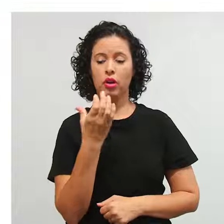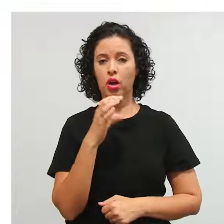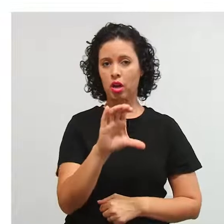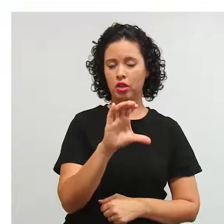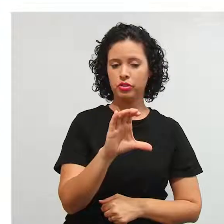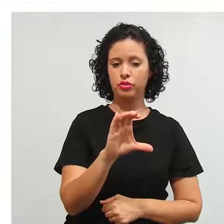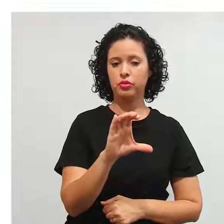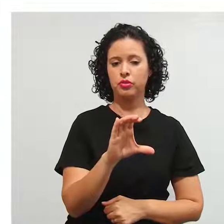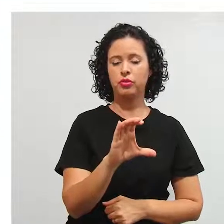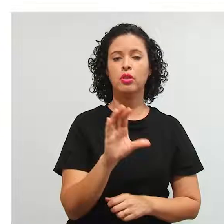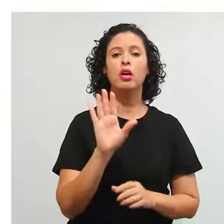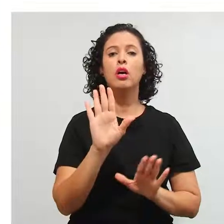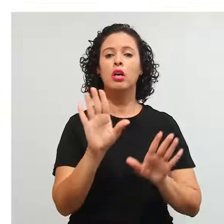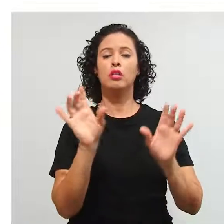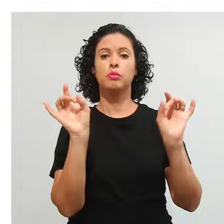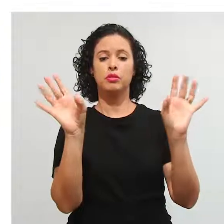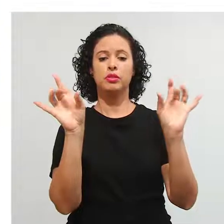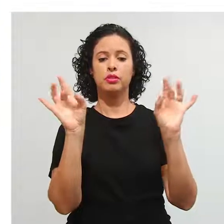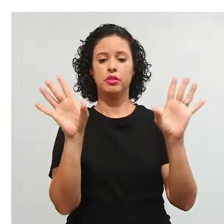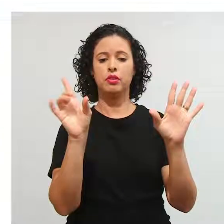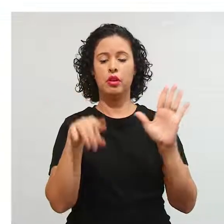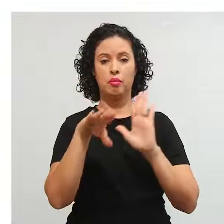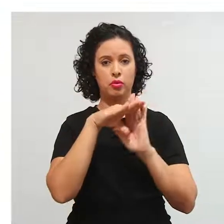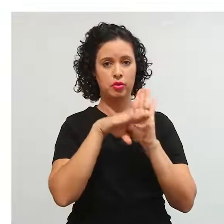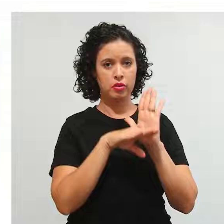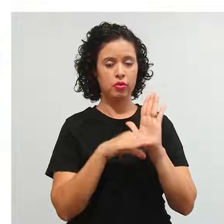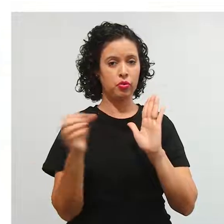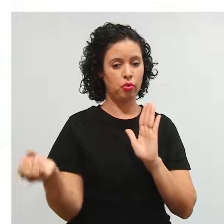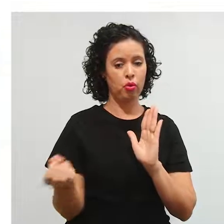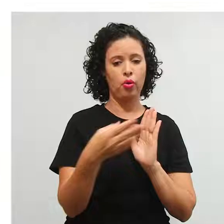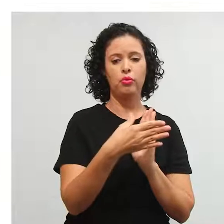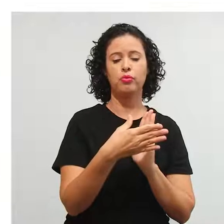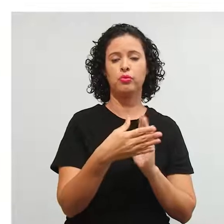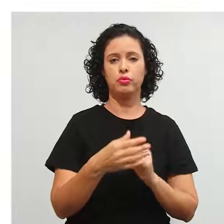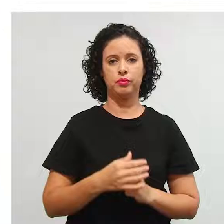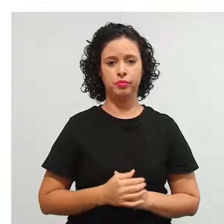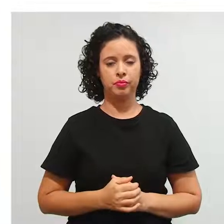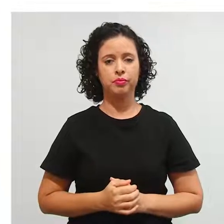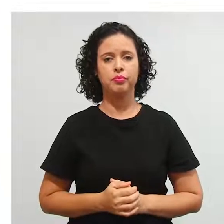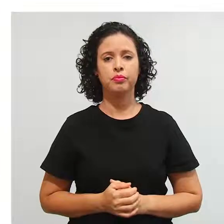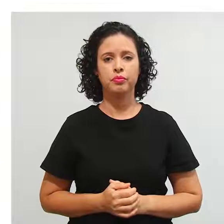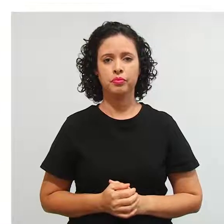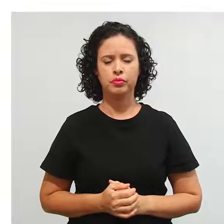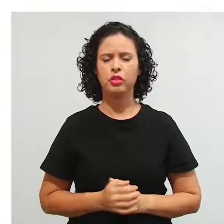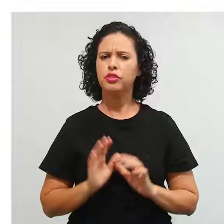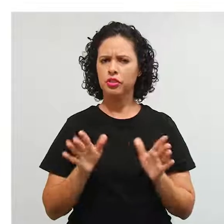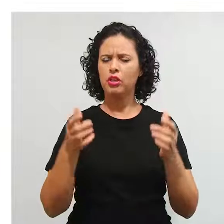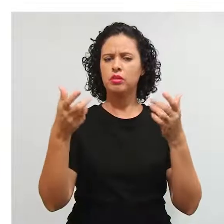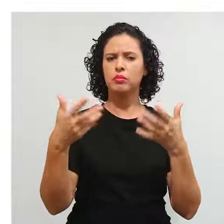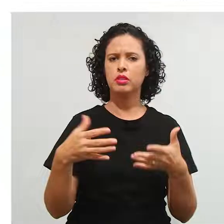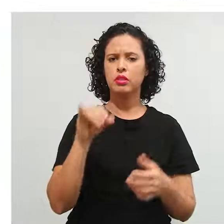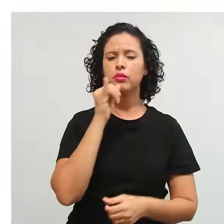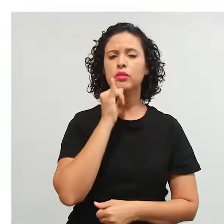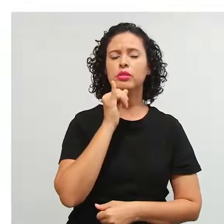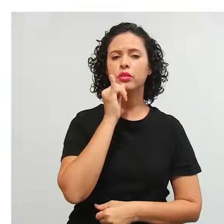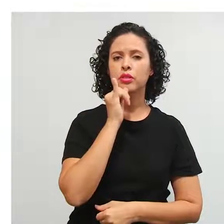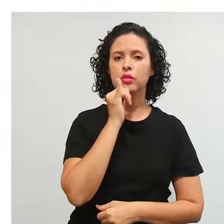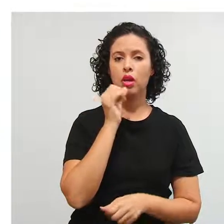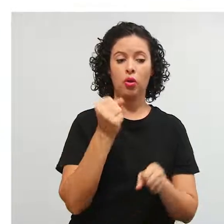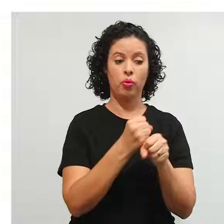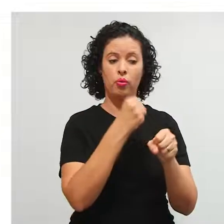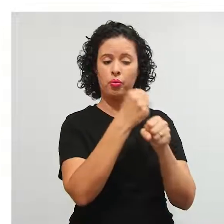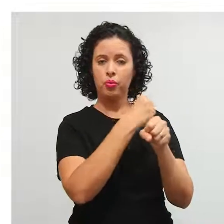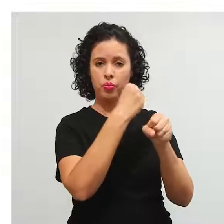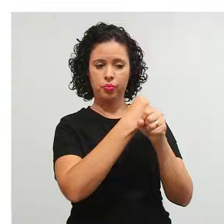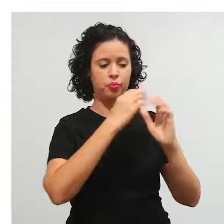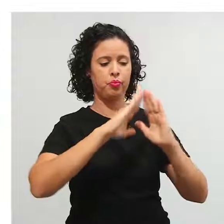adicional agora especial. Então, programas novos. Eu expliquei O exemplo que eu apresentei é a